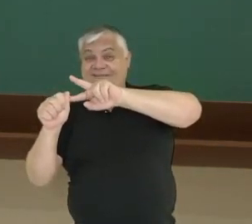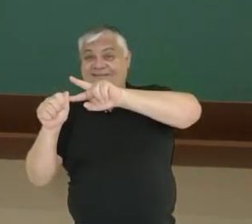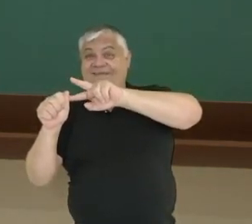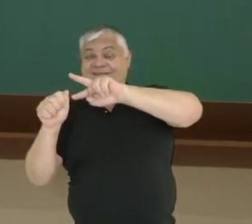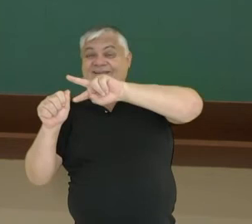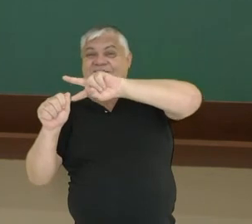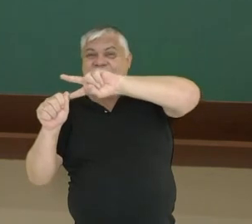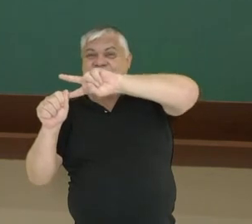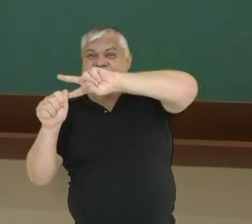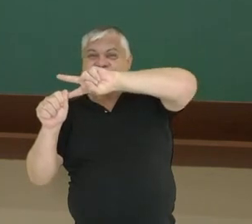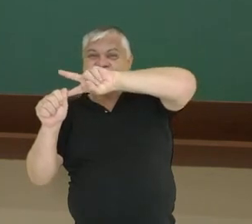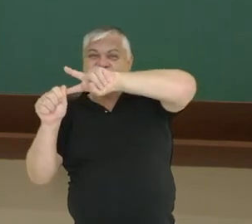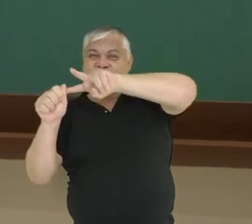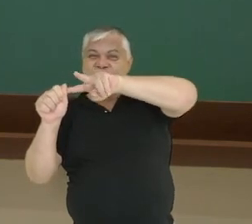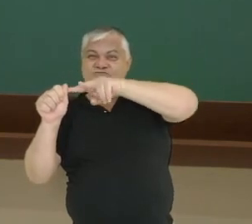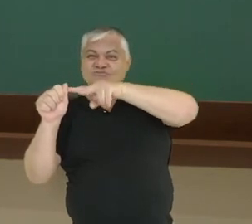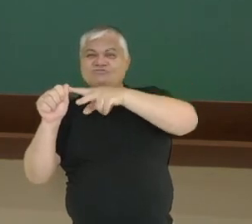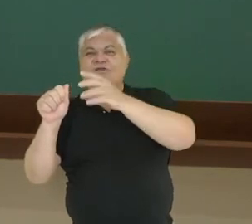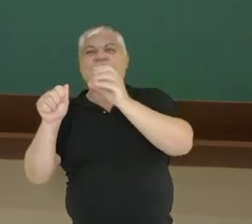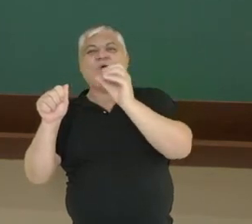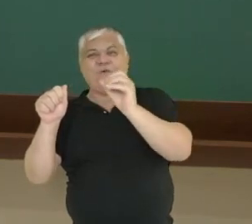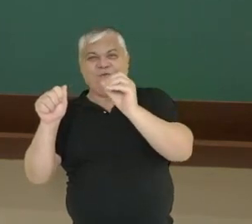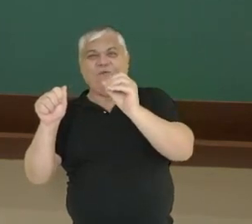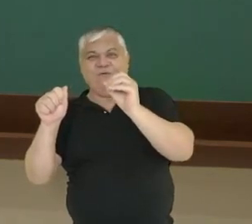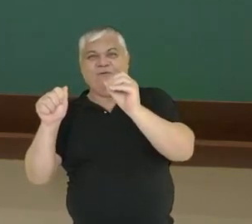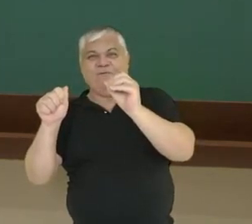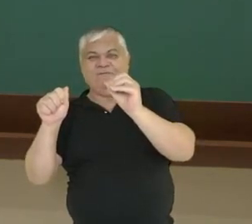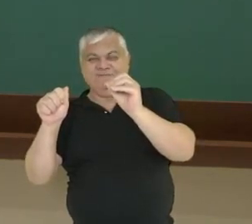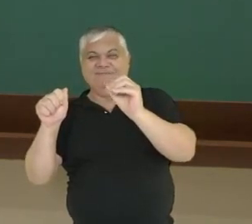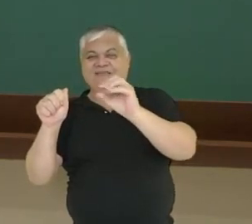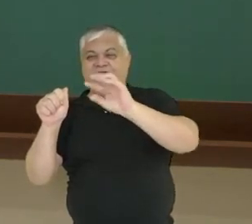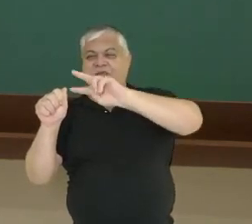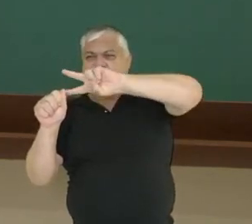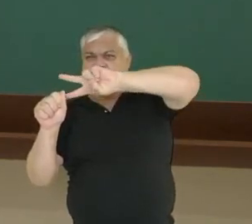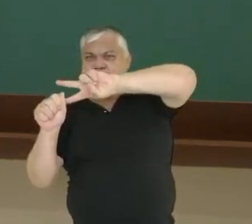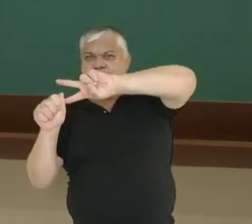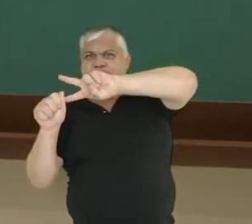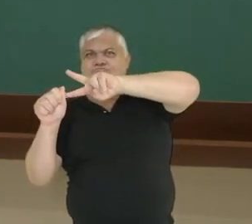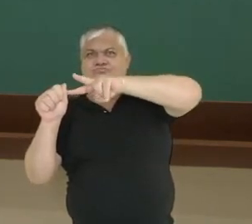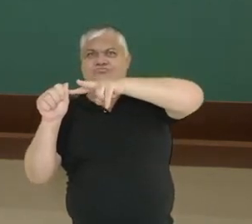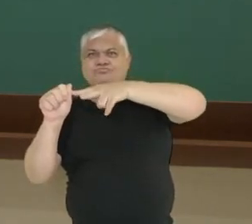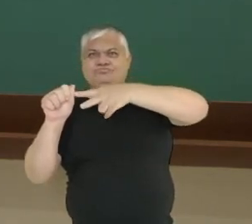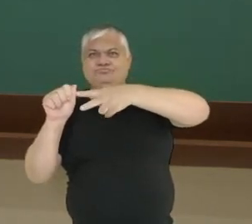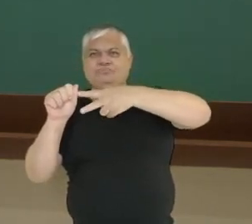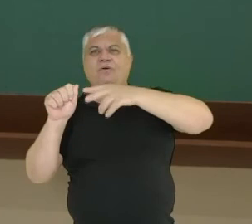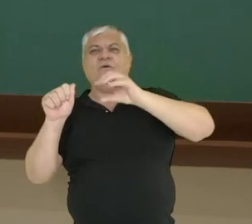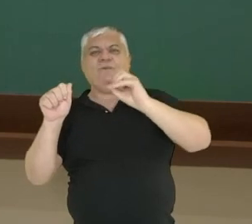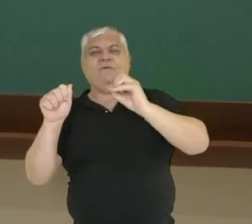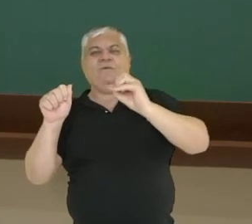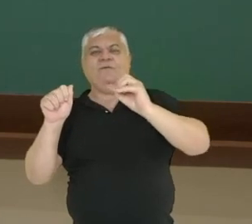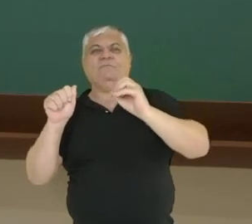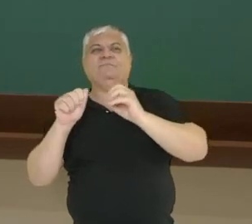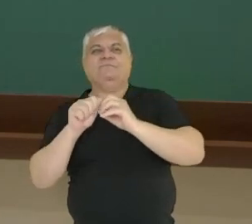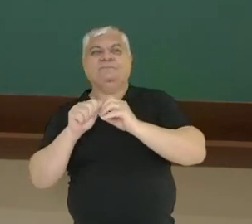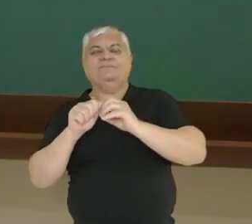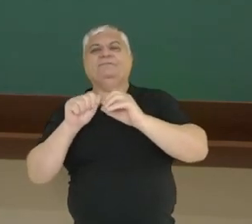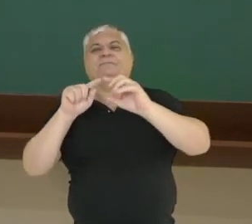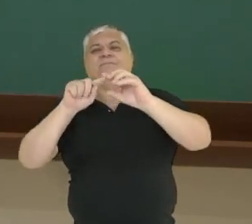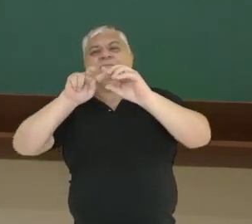ponto A e a ponta com grafite no ponto O de origem. E aí vai traçar uma